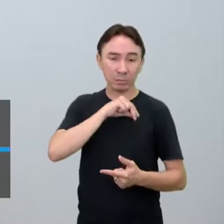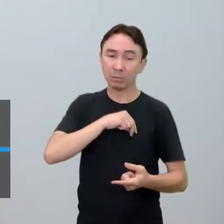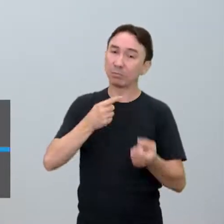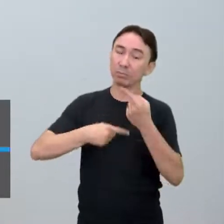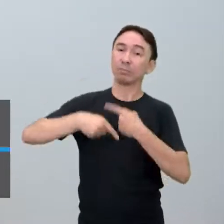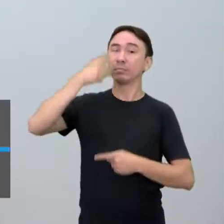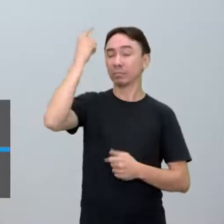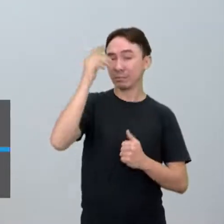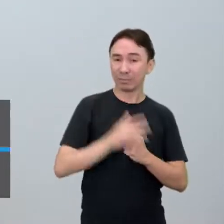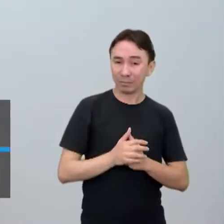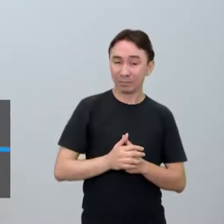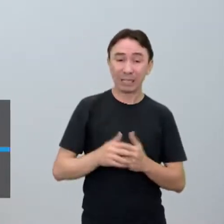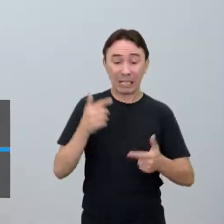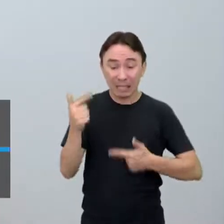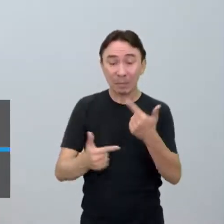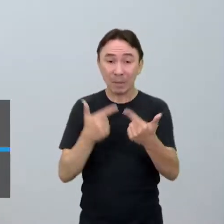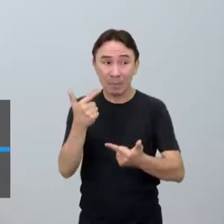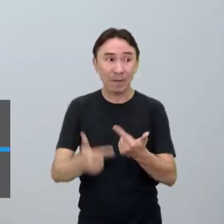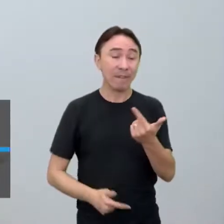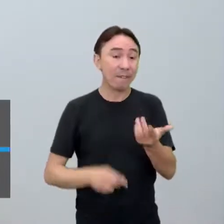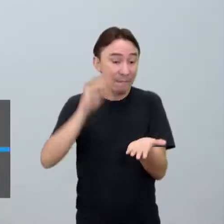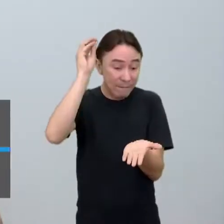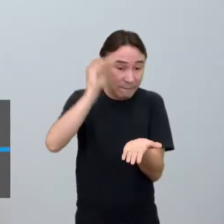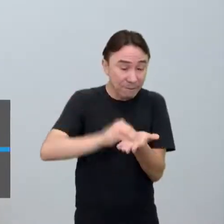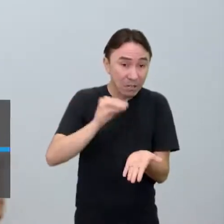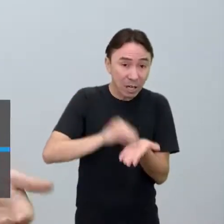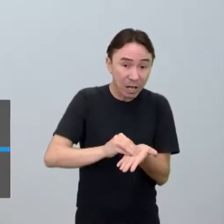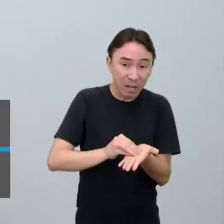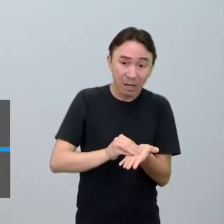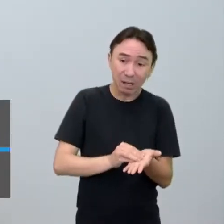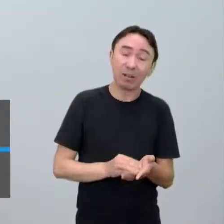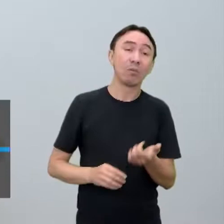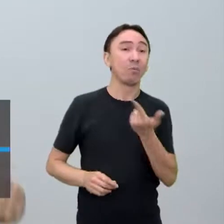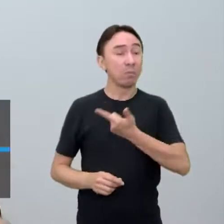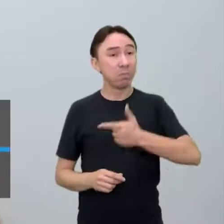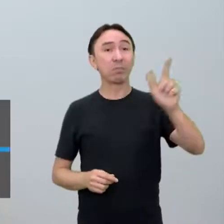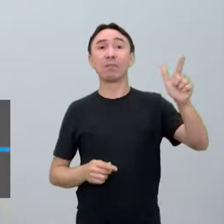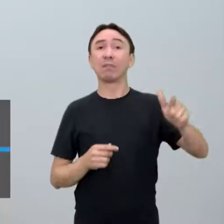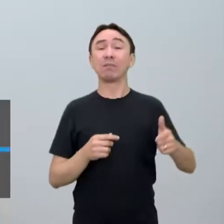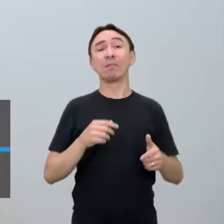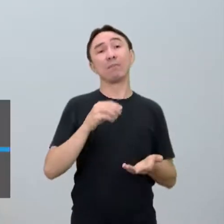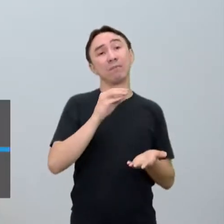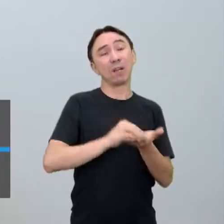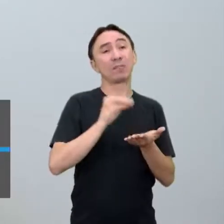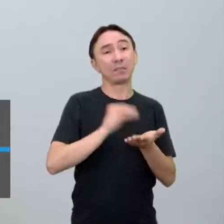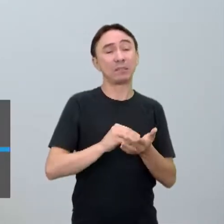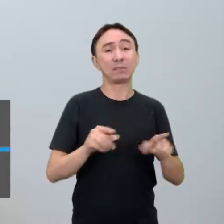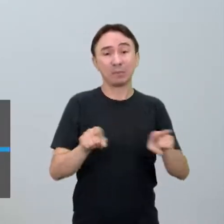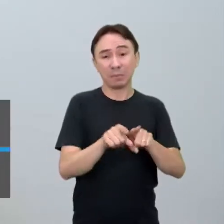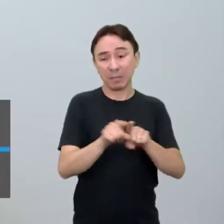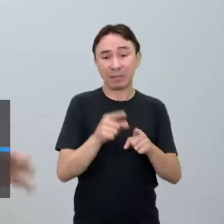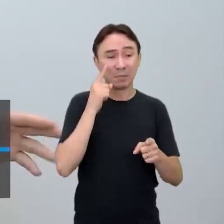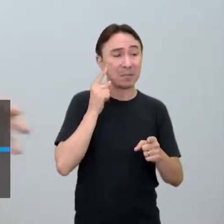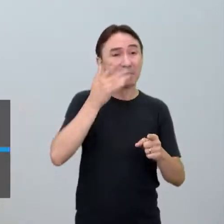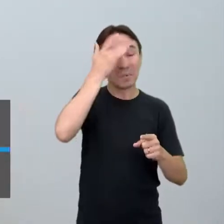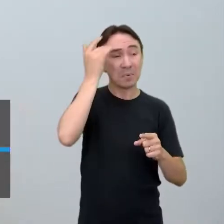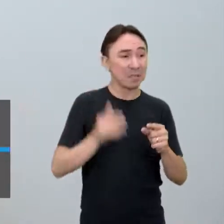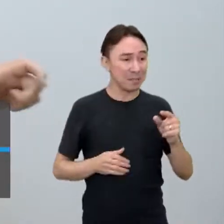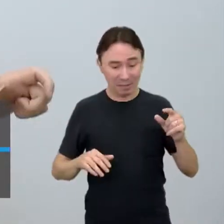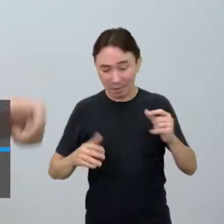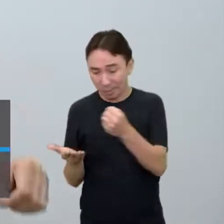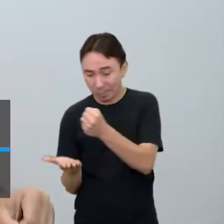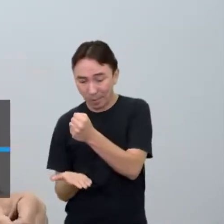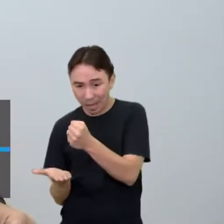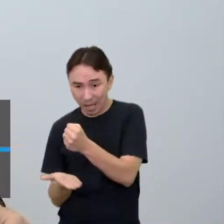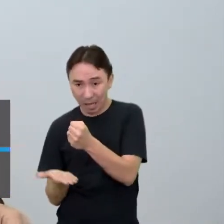de possibilidades que acabam impactando justamente na permanência dessa estratificação social. Eu só queria concluir